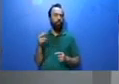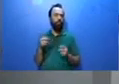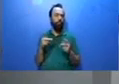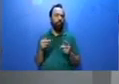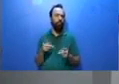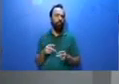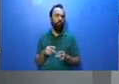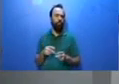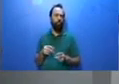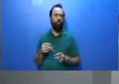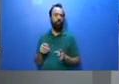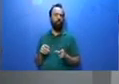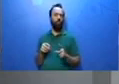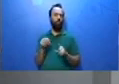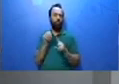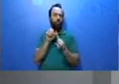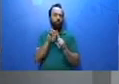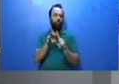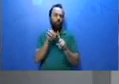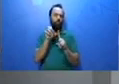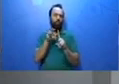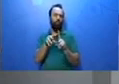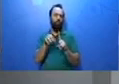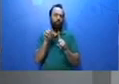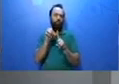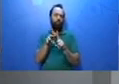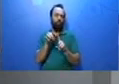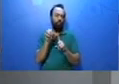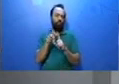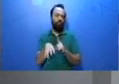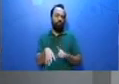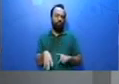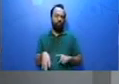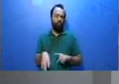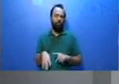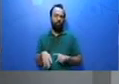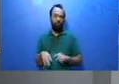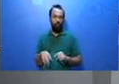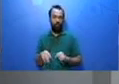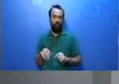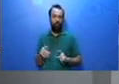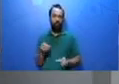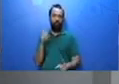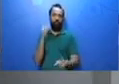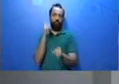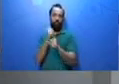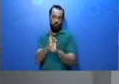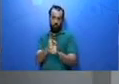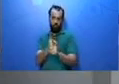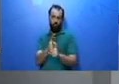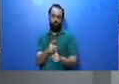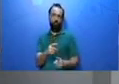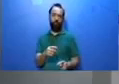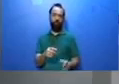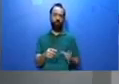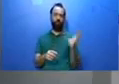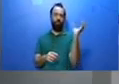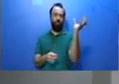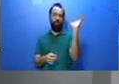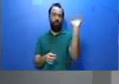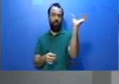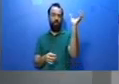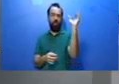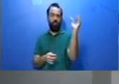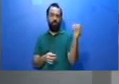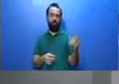professor, está narrando a história, né? Estou contando a história. Até encontrar uma lâmpada feminina